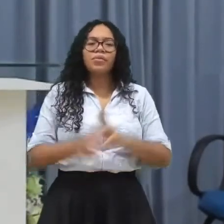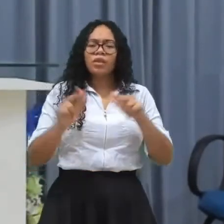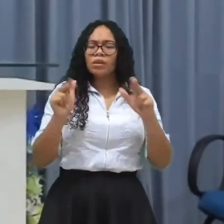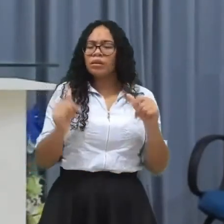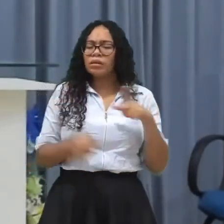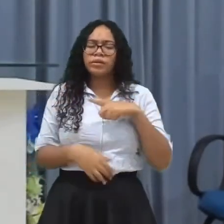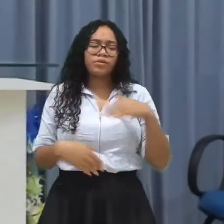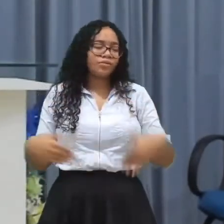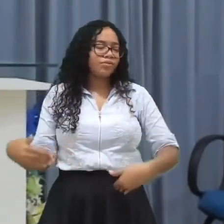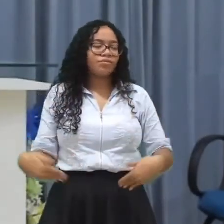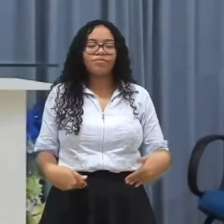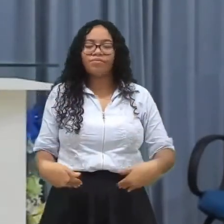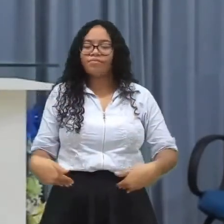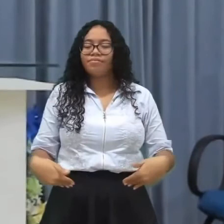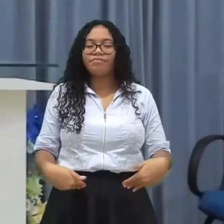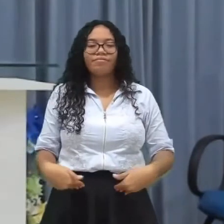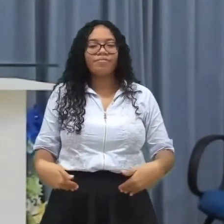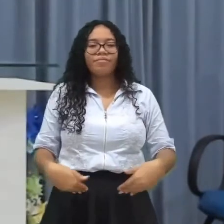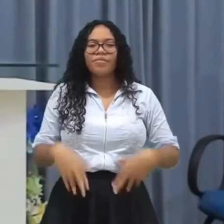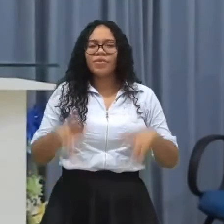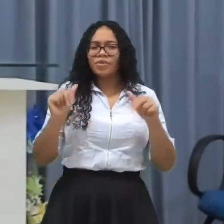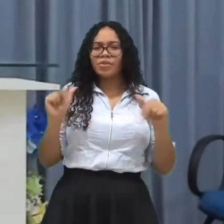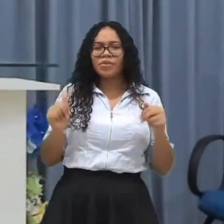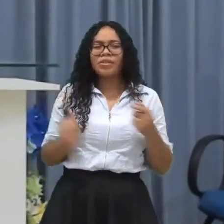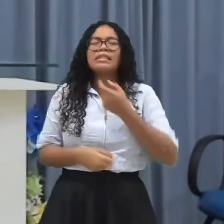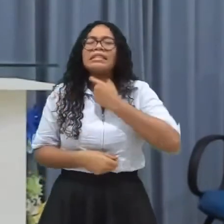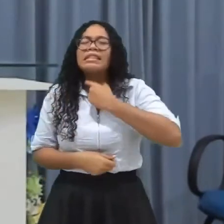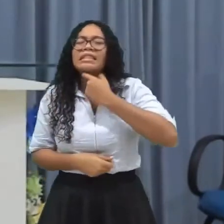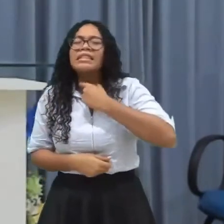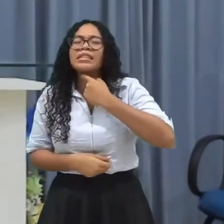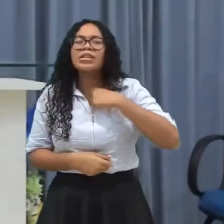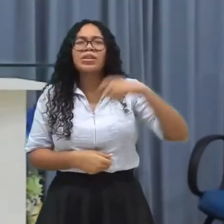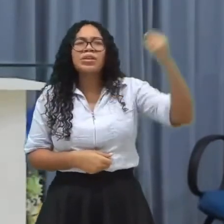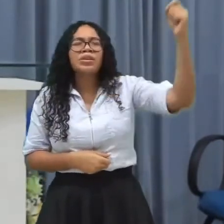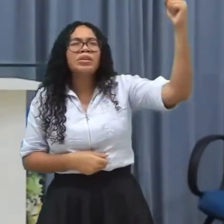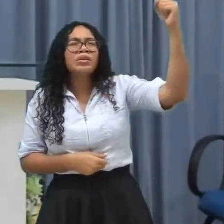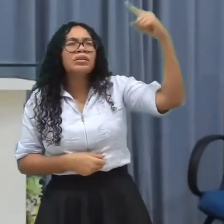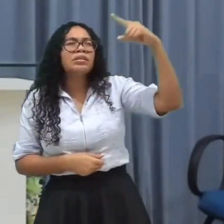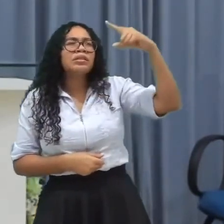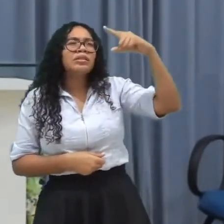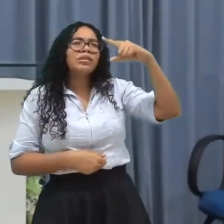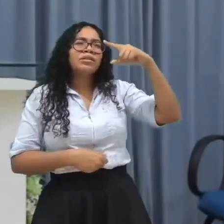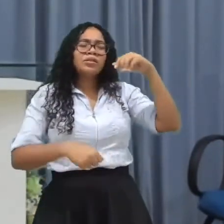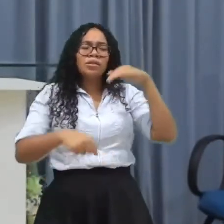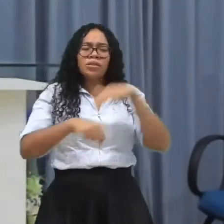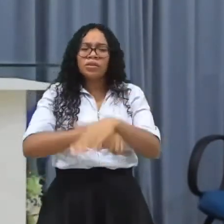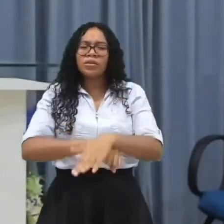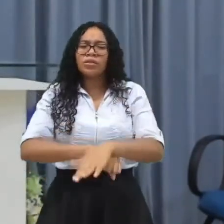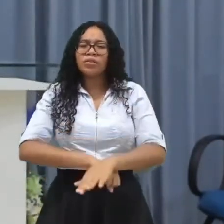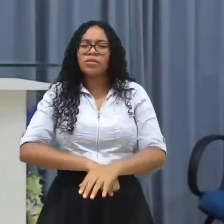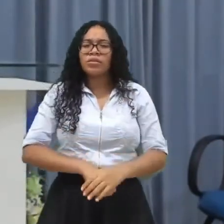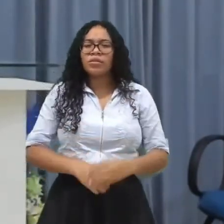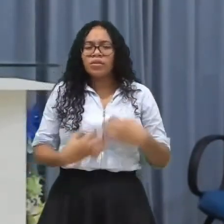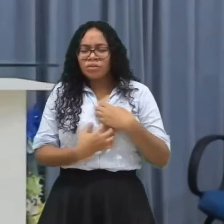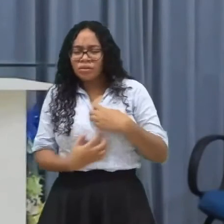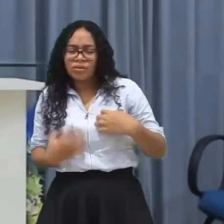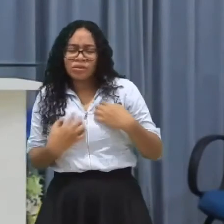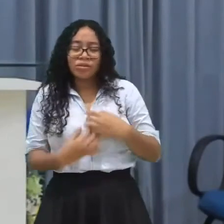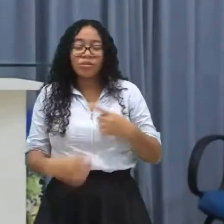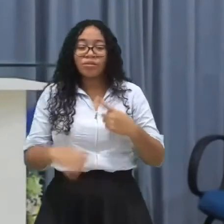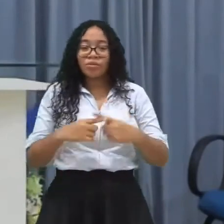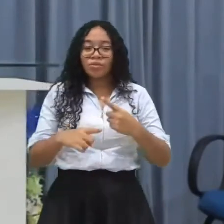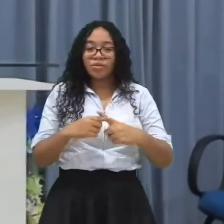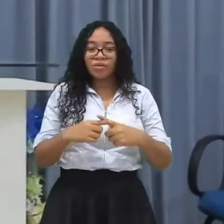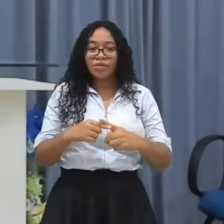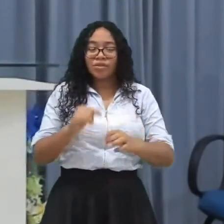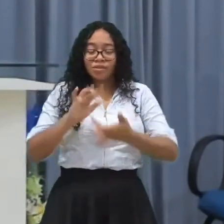terão fome, nunca mais terão sede, nem sol, nem calma alguma cairá sobre eles, porque o Cordeiro que está